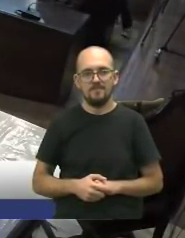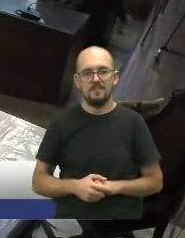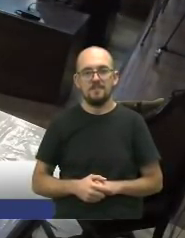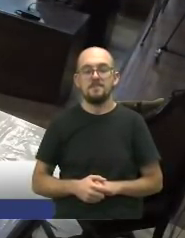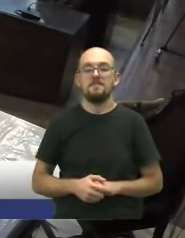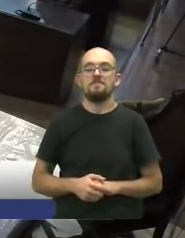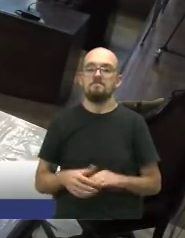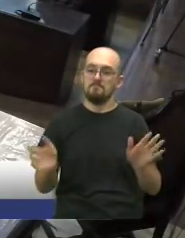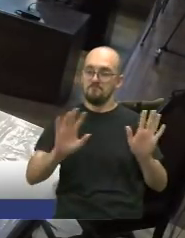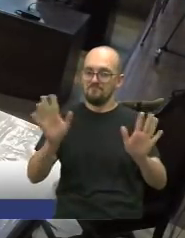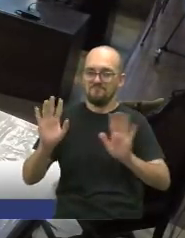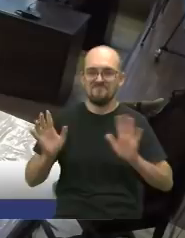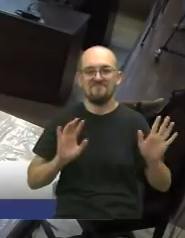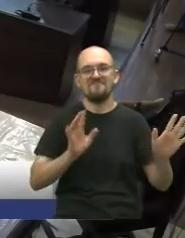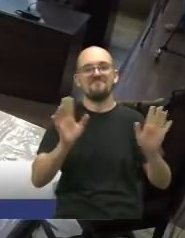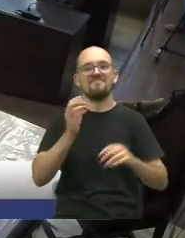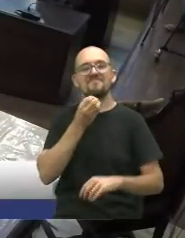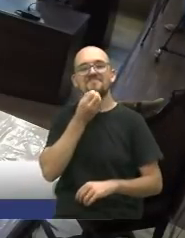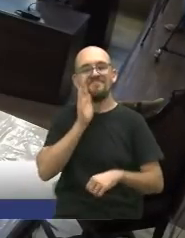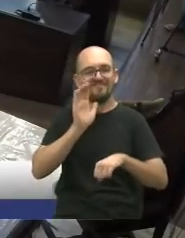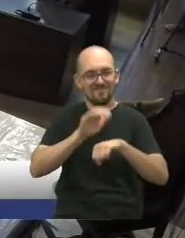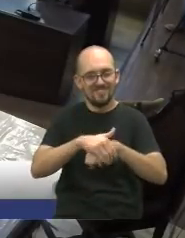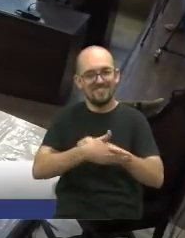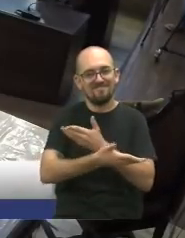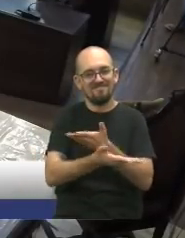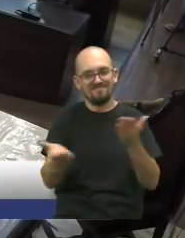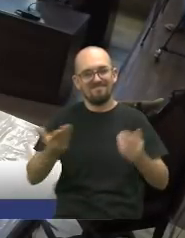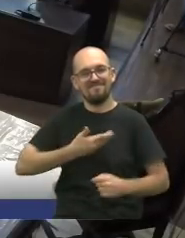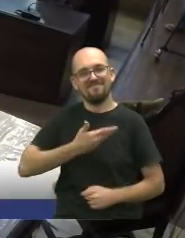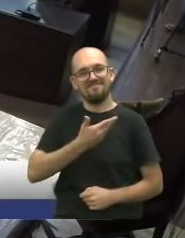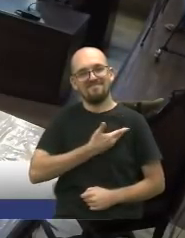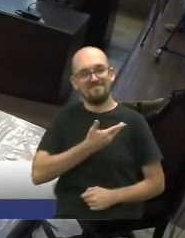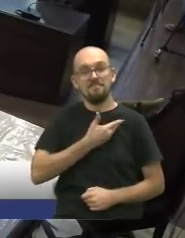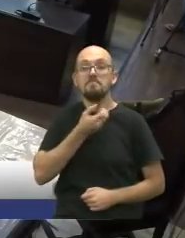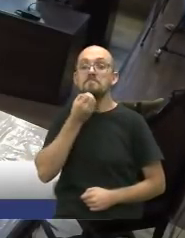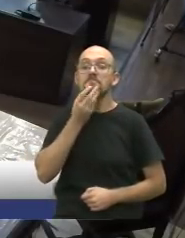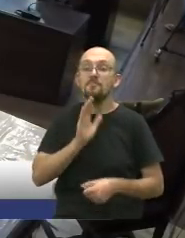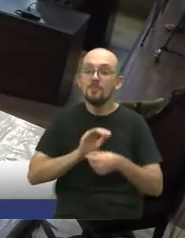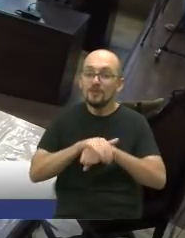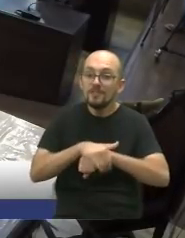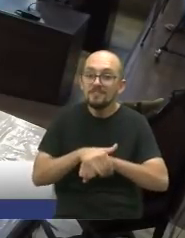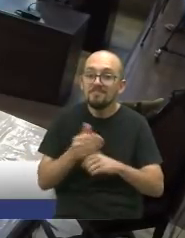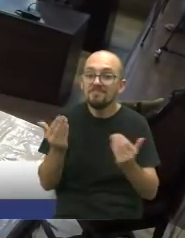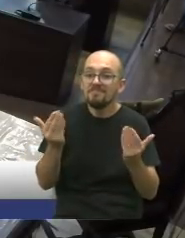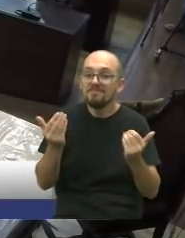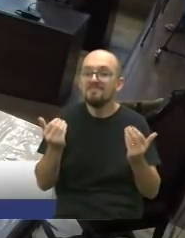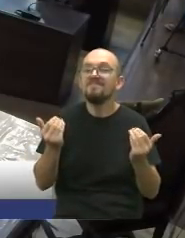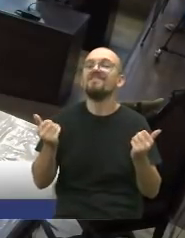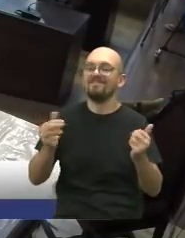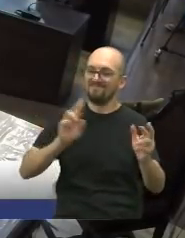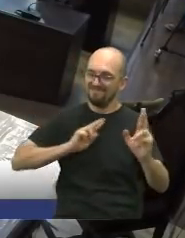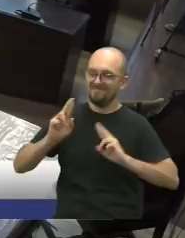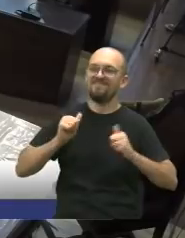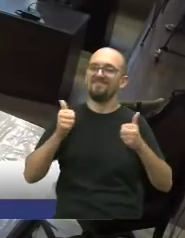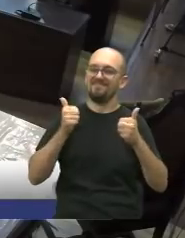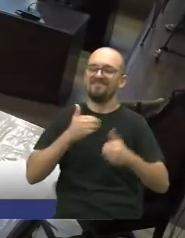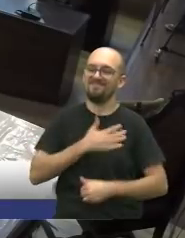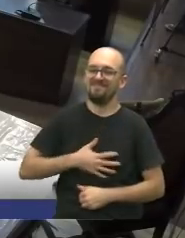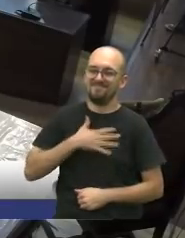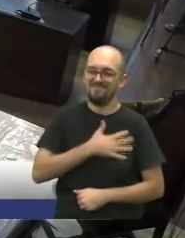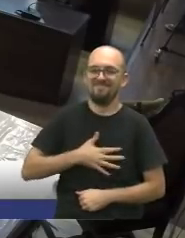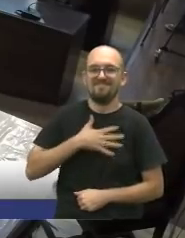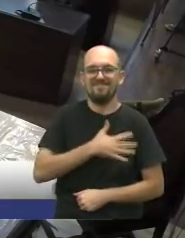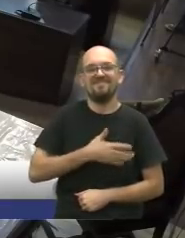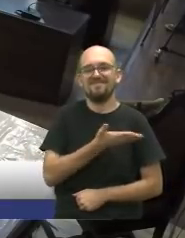Muito boa noite, meus amigos. Boa noite. É um prazer recebê-los aqui, é um